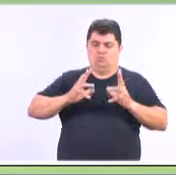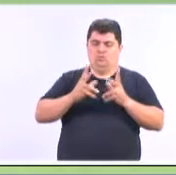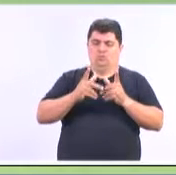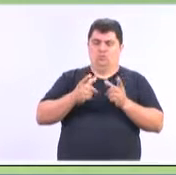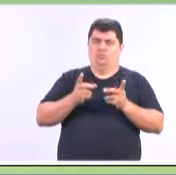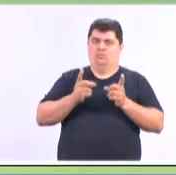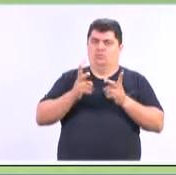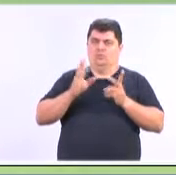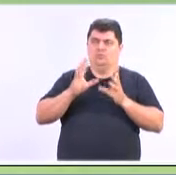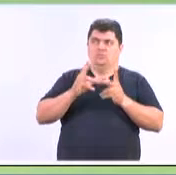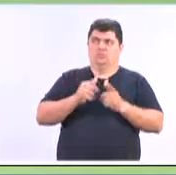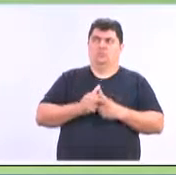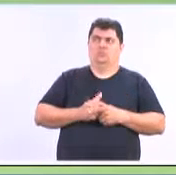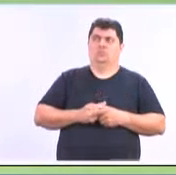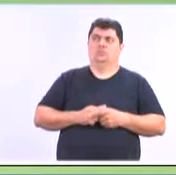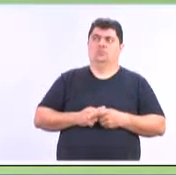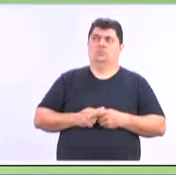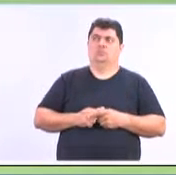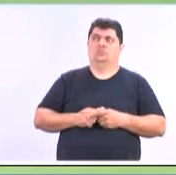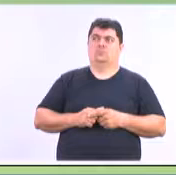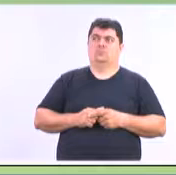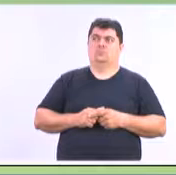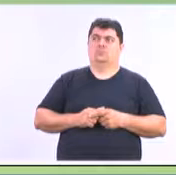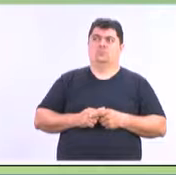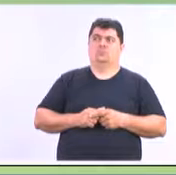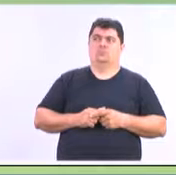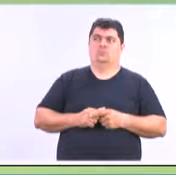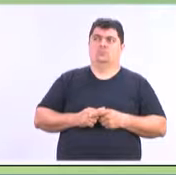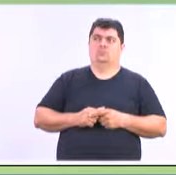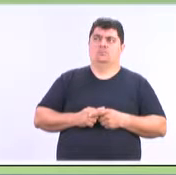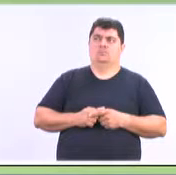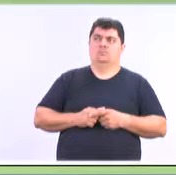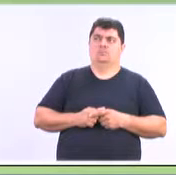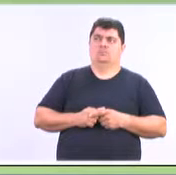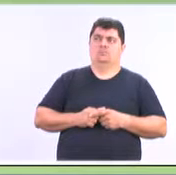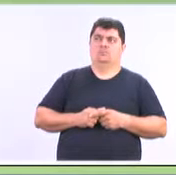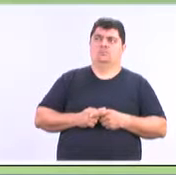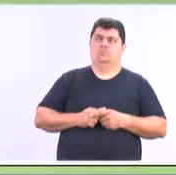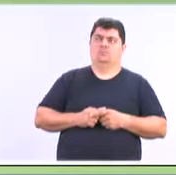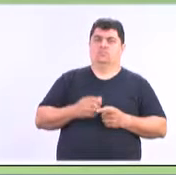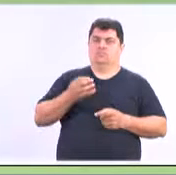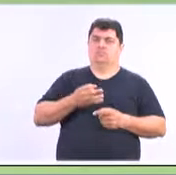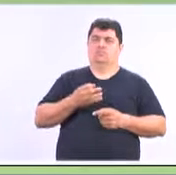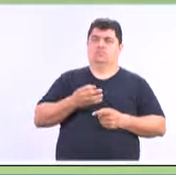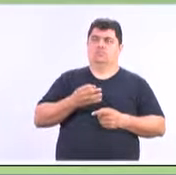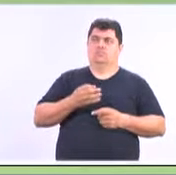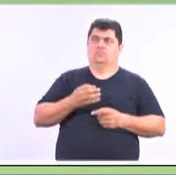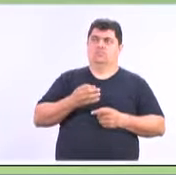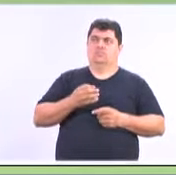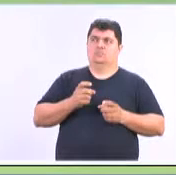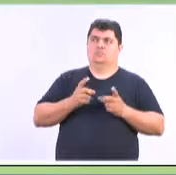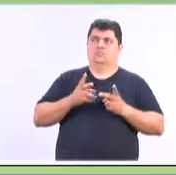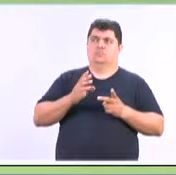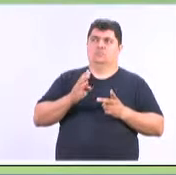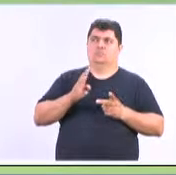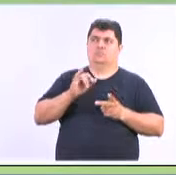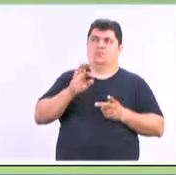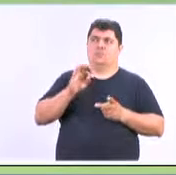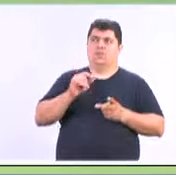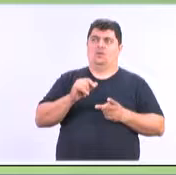vendas brutas, correto? Quando eu tenho minhas vendas brutas, quando eu faço